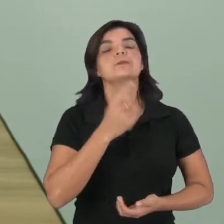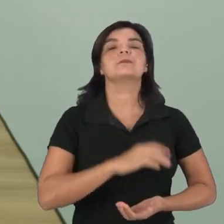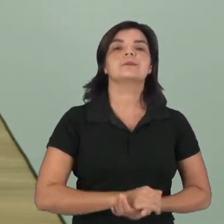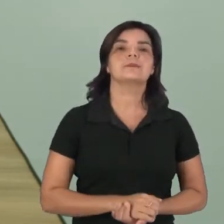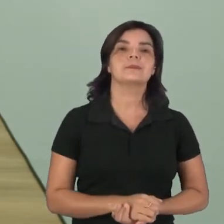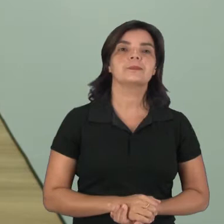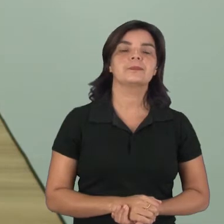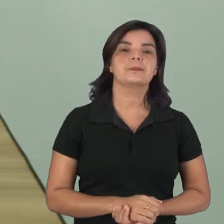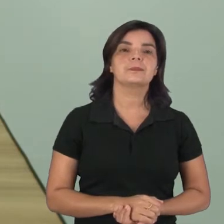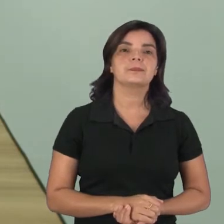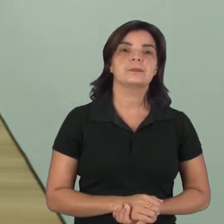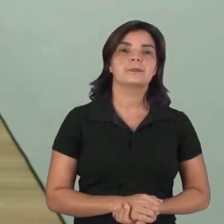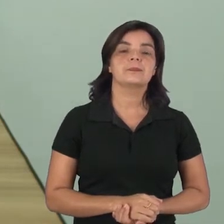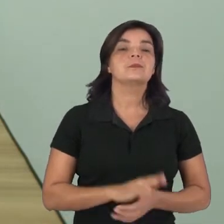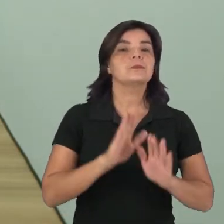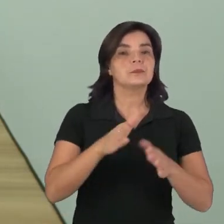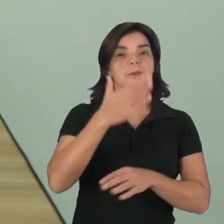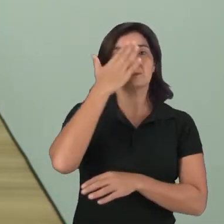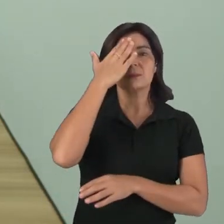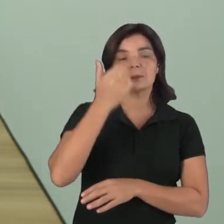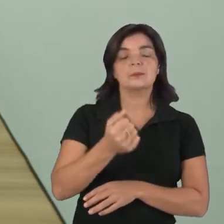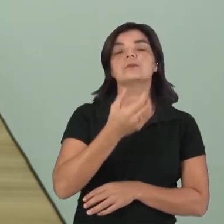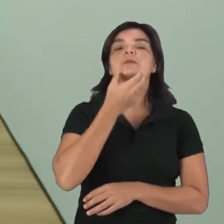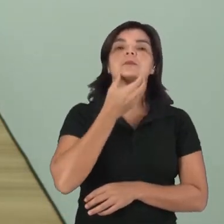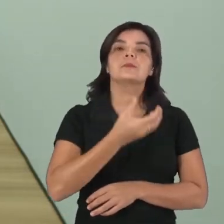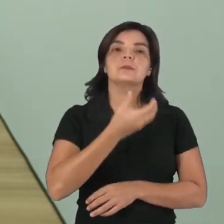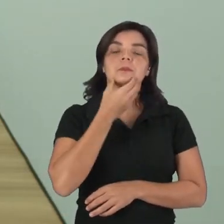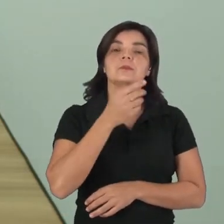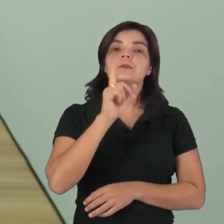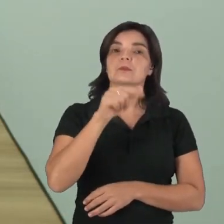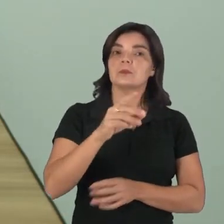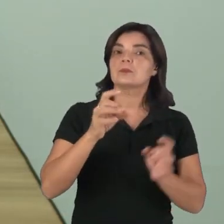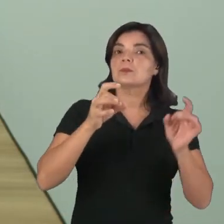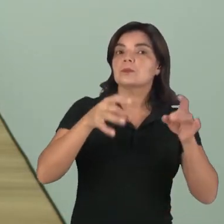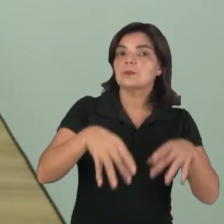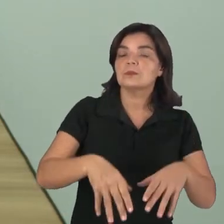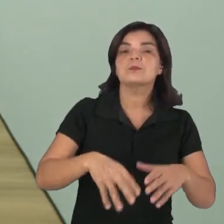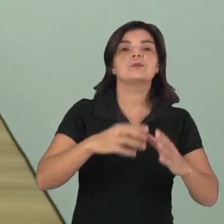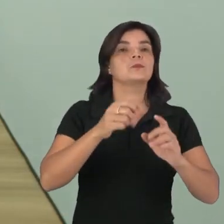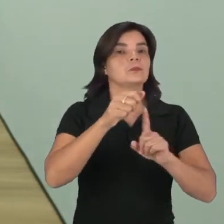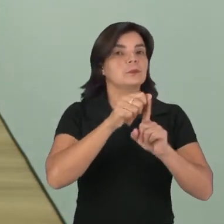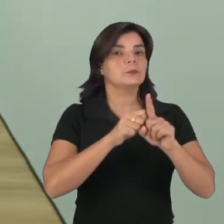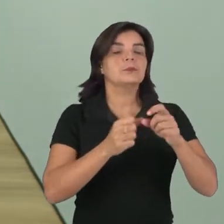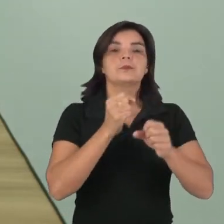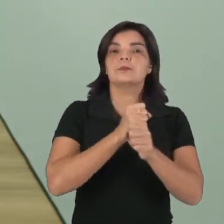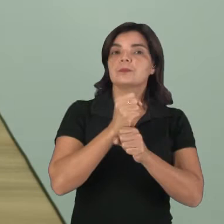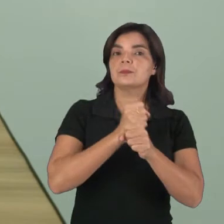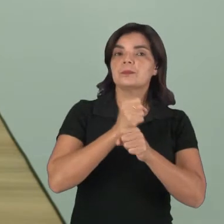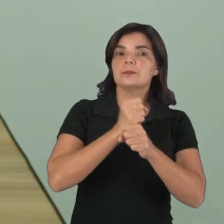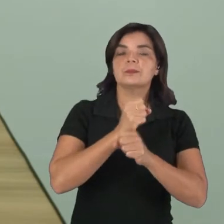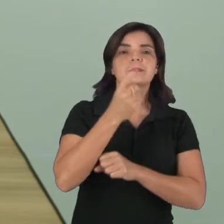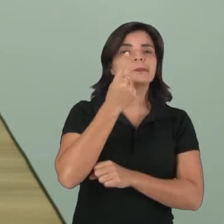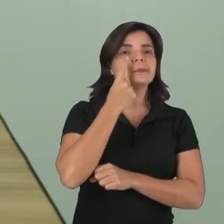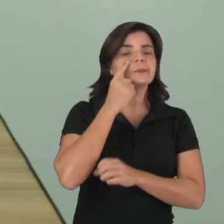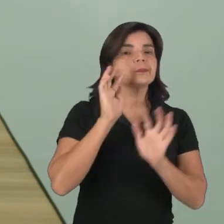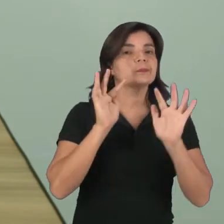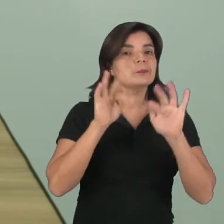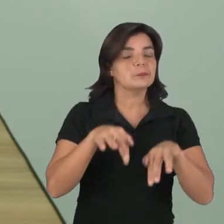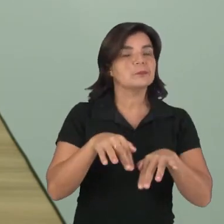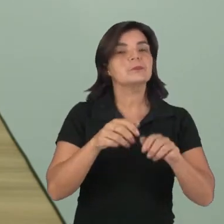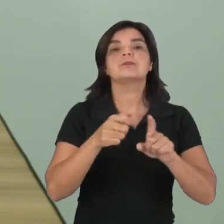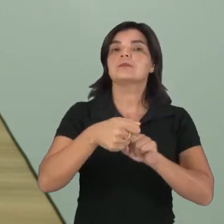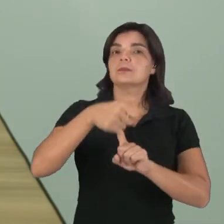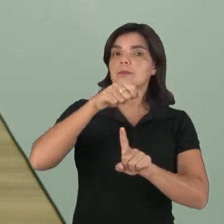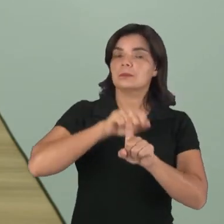conferir Vamos lá nós já sabemos que dezembro é o último mês do ano então nós já vamos olhar lá no